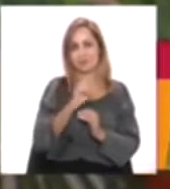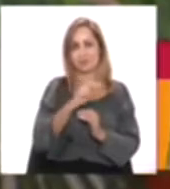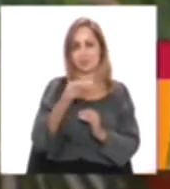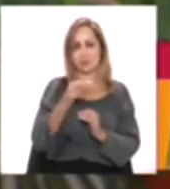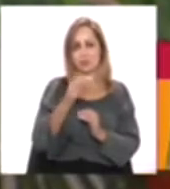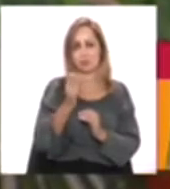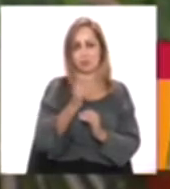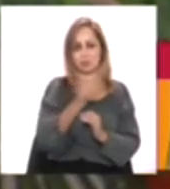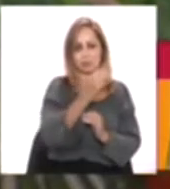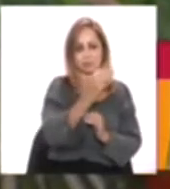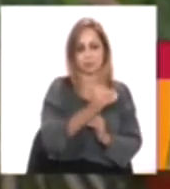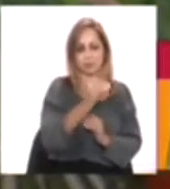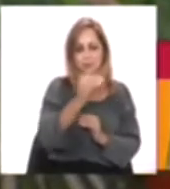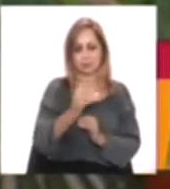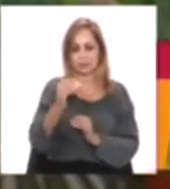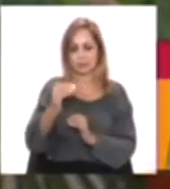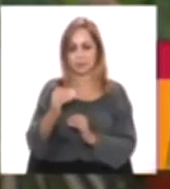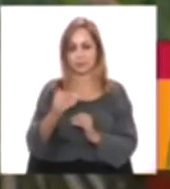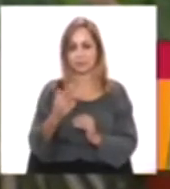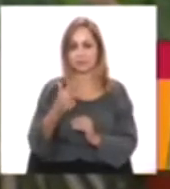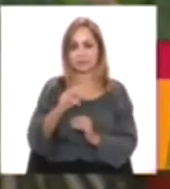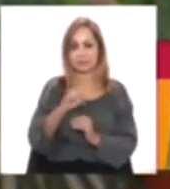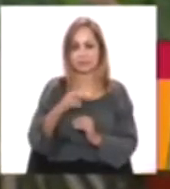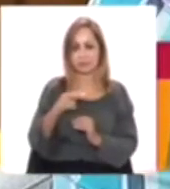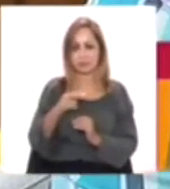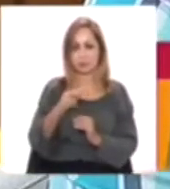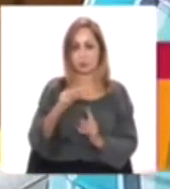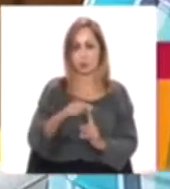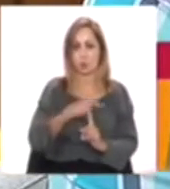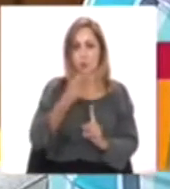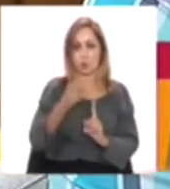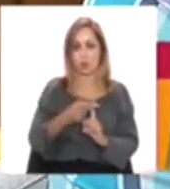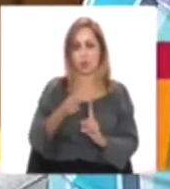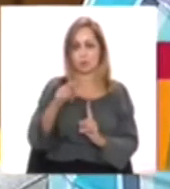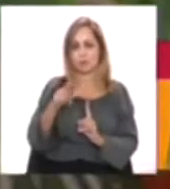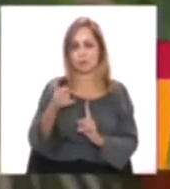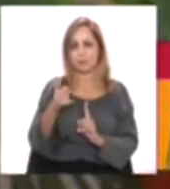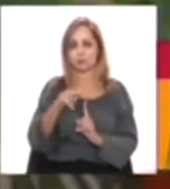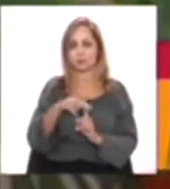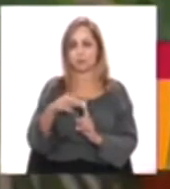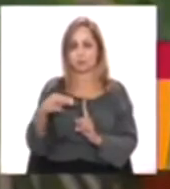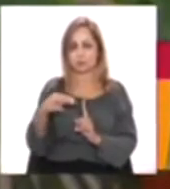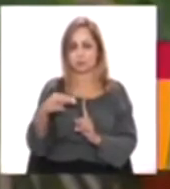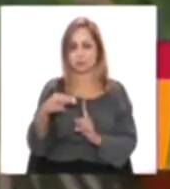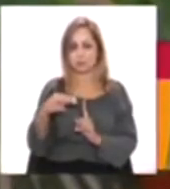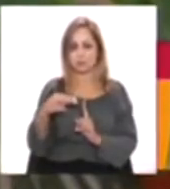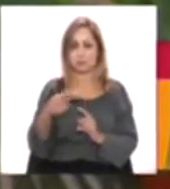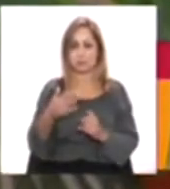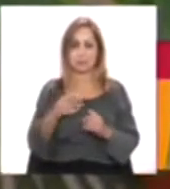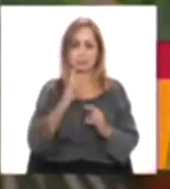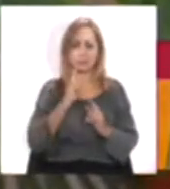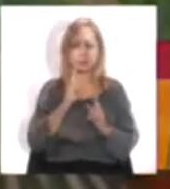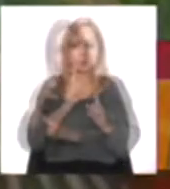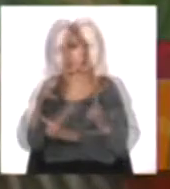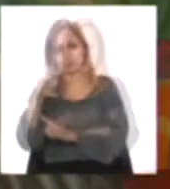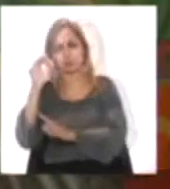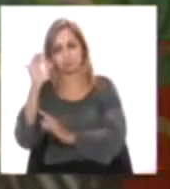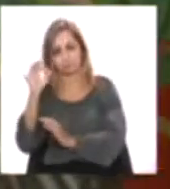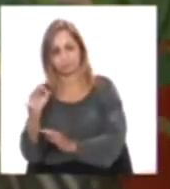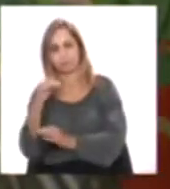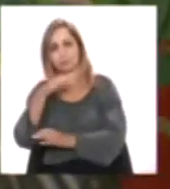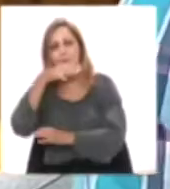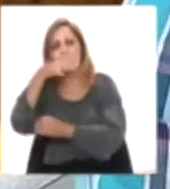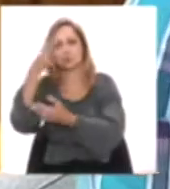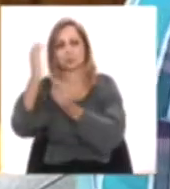de 100 € por mês, estamos a falar de 1.200 € por ano. Não é brincadeira. É preciso é começar a fazer isso, renegociar. Então, mas